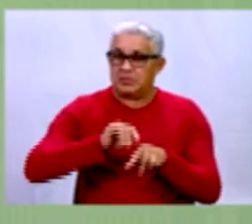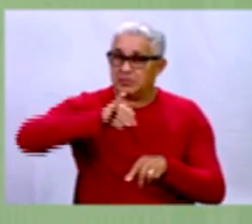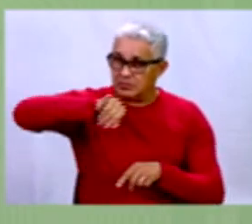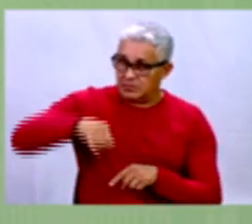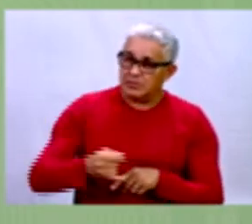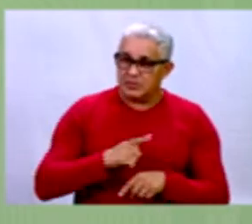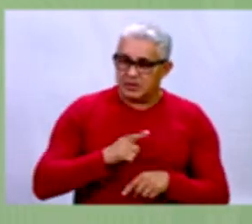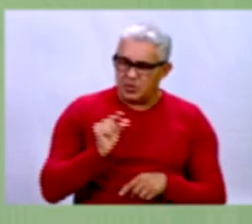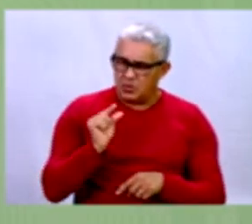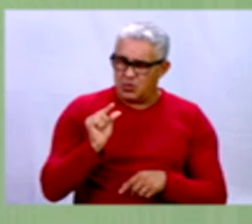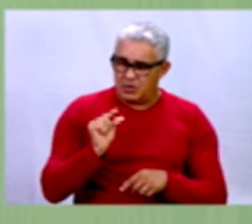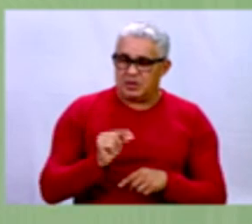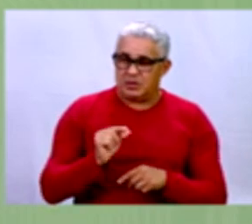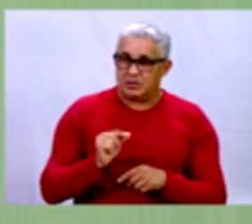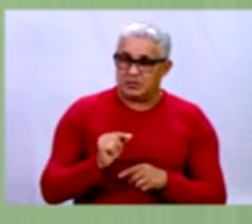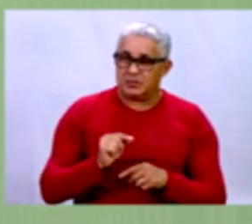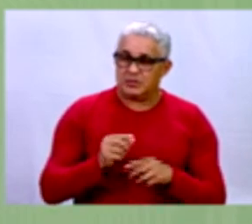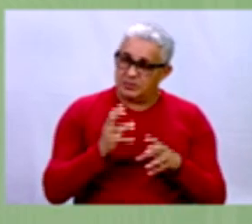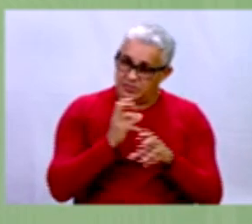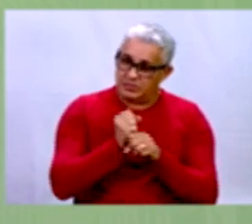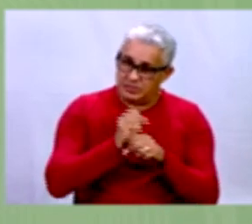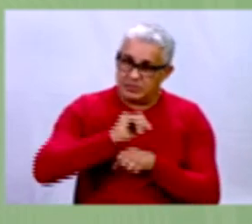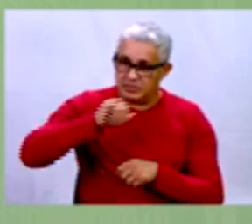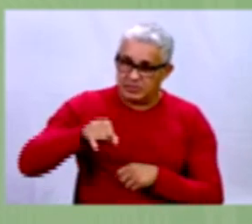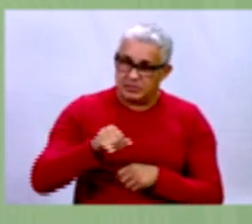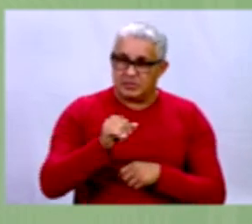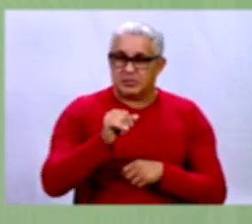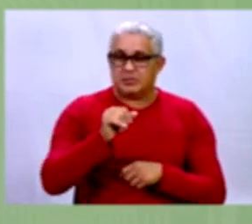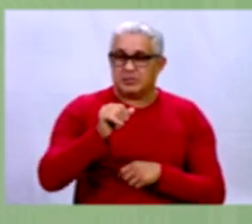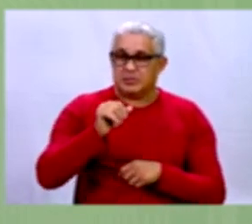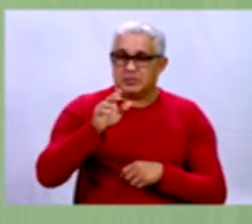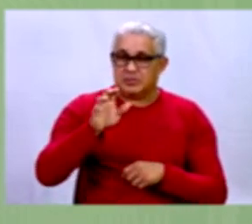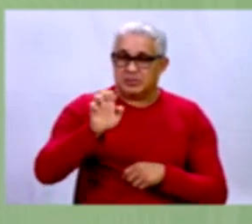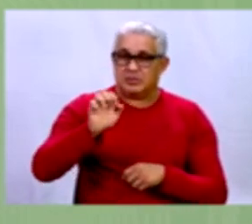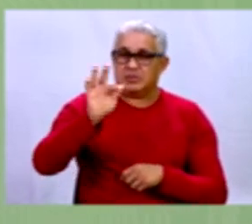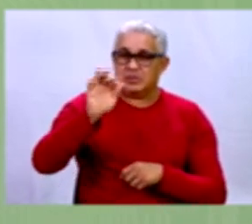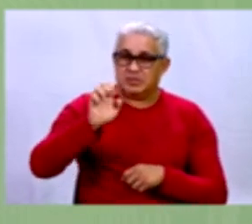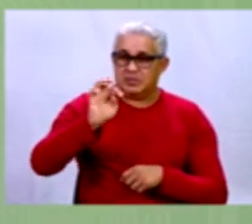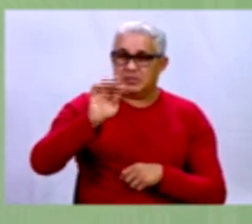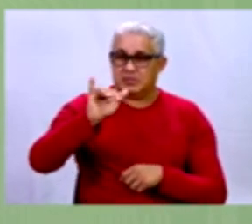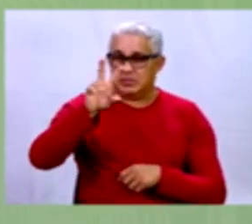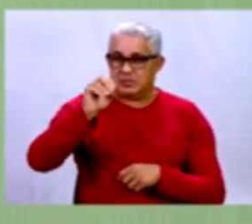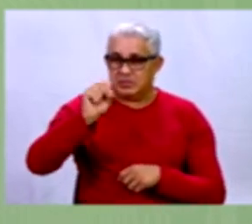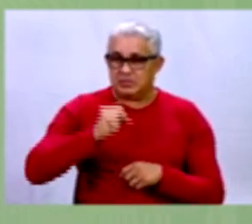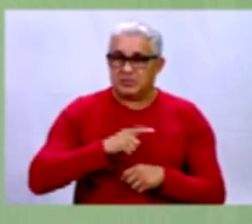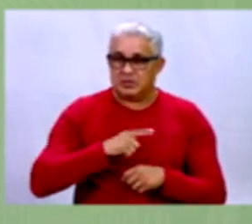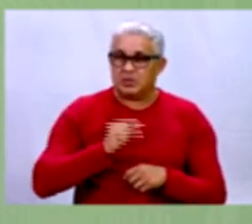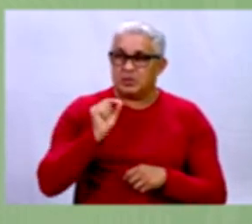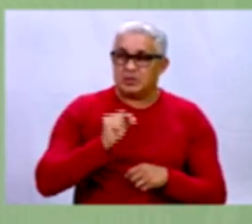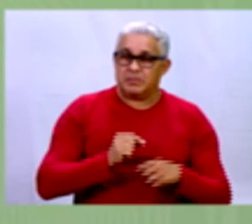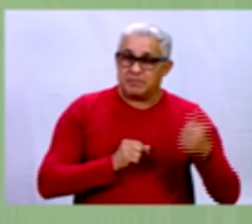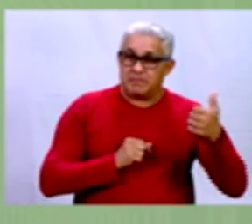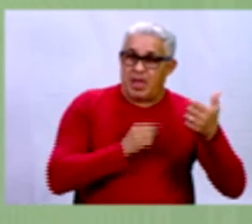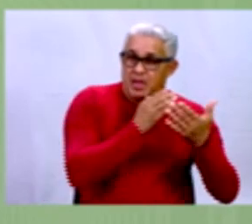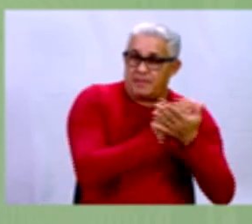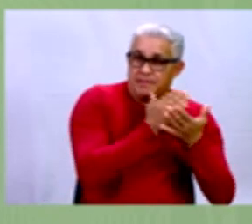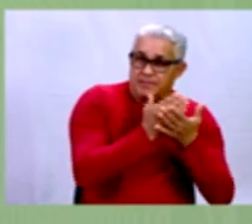dá mais um pouquinho? E a gente calculou os juros efetivos nas aulas passadas? Então, a gente tem aqui, a primeira